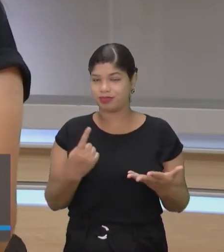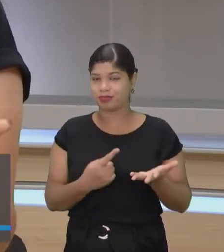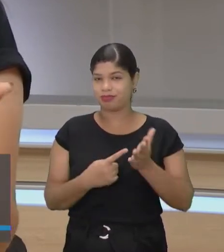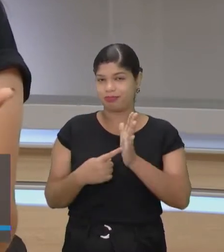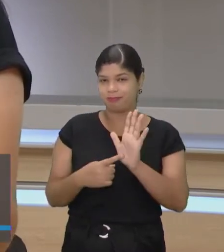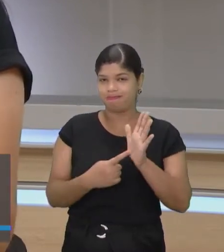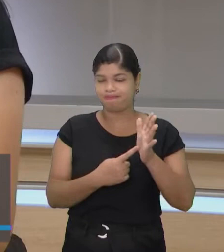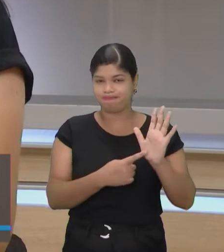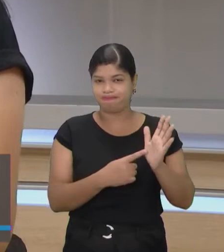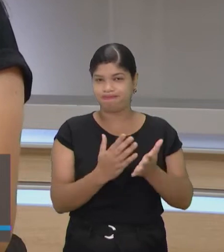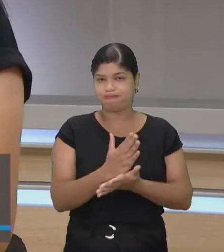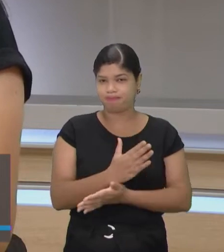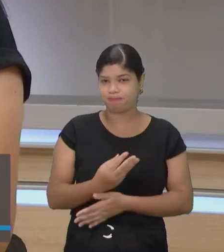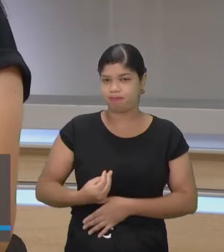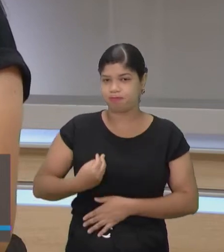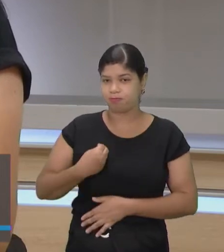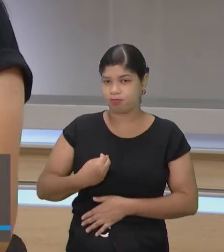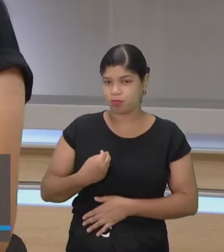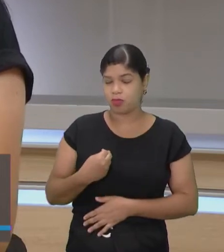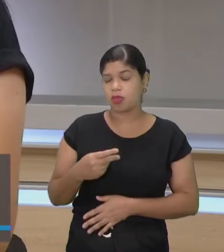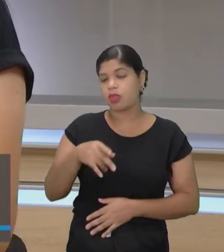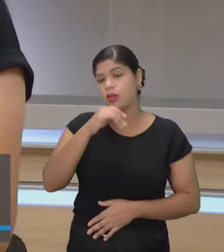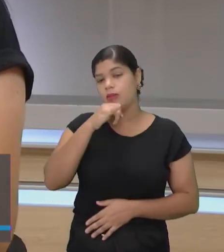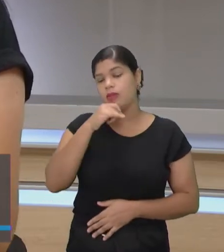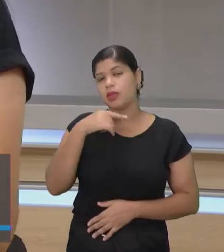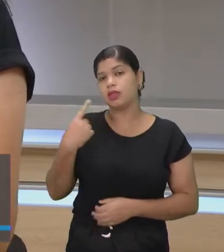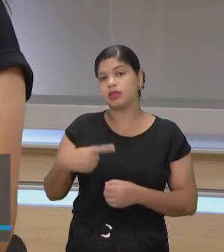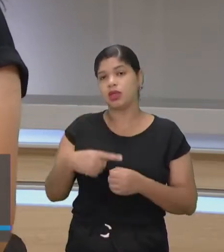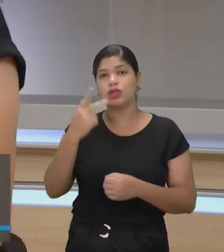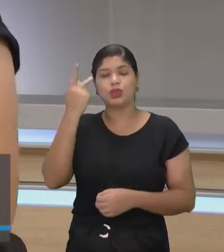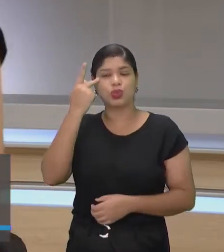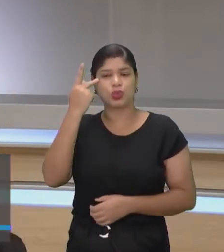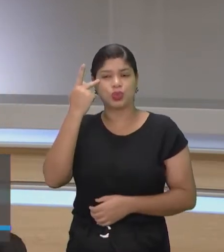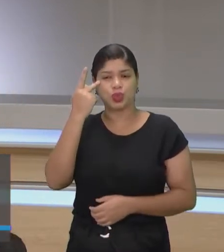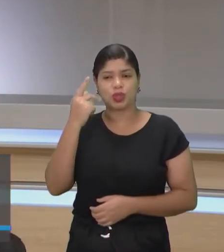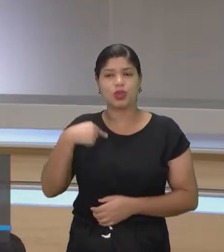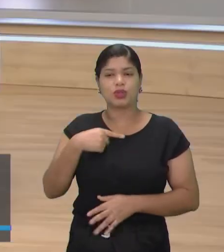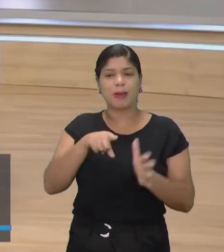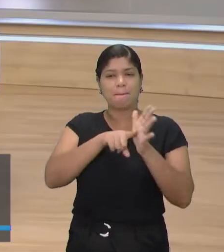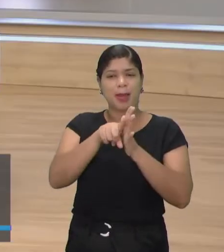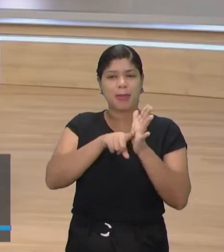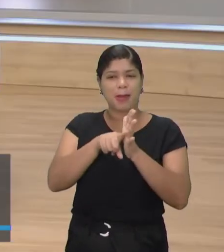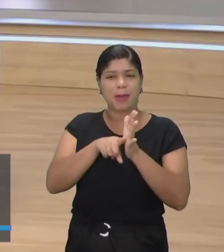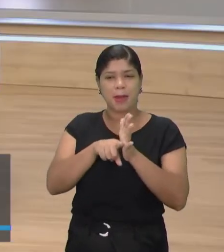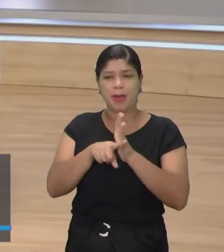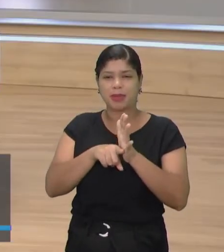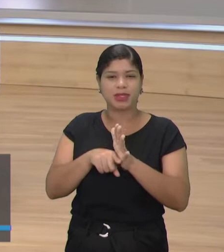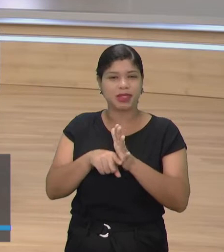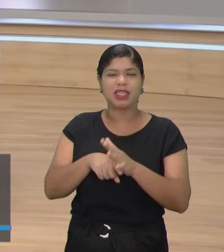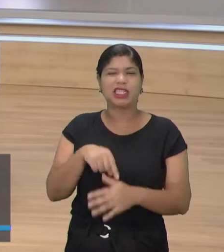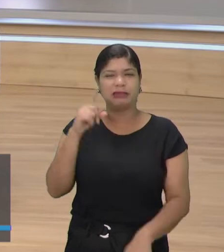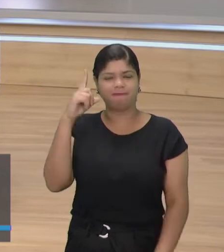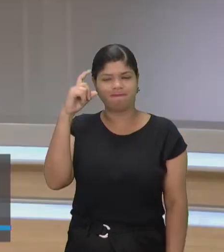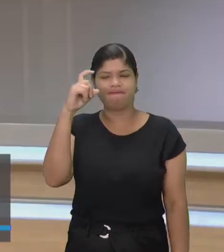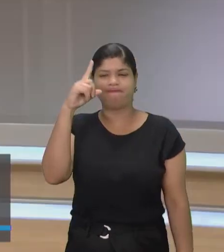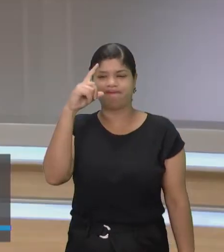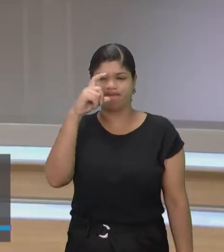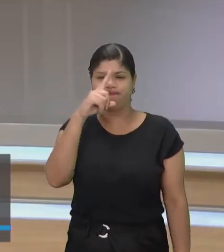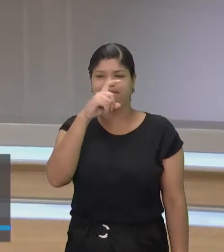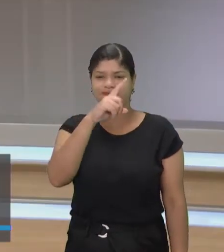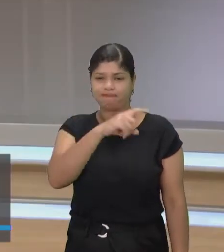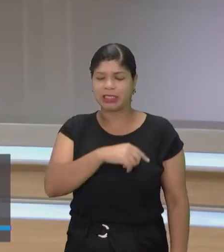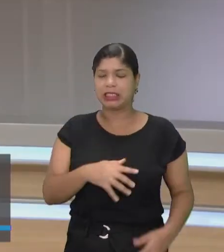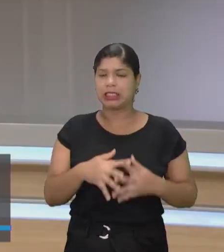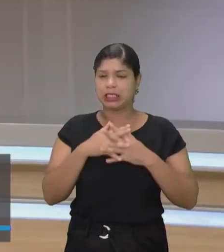coisas que existem, pelo menos na cidade de São Paulo. A gente pesquisou e foi assim meio hard achar. Foi meio